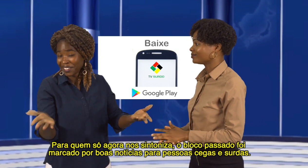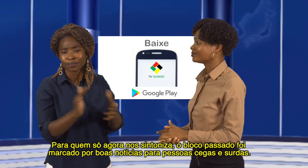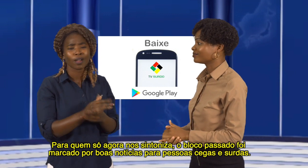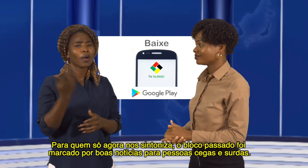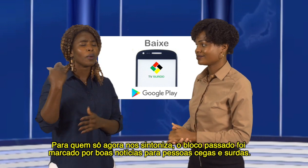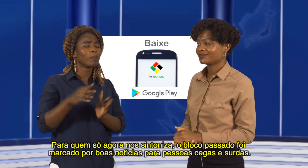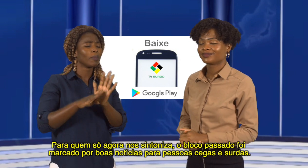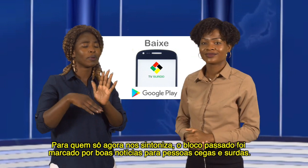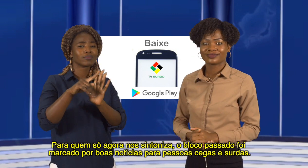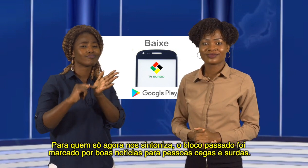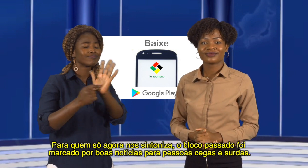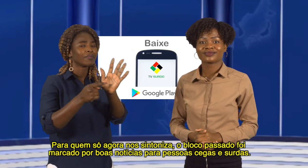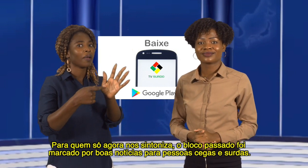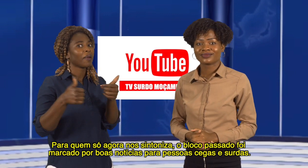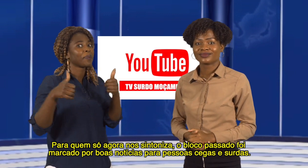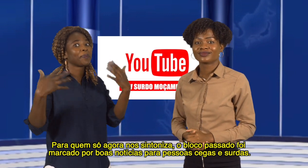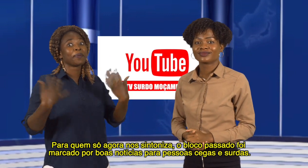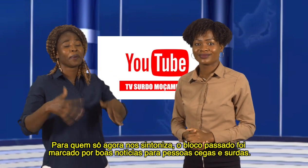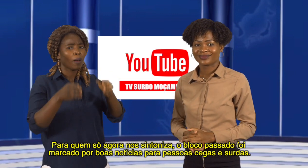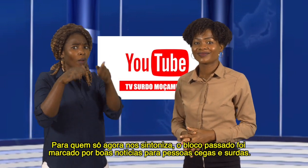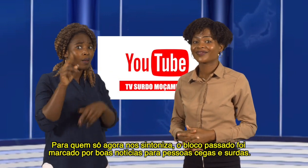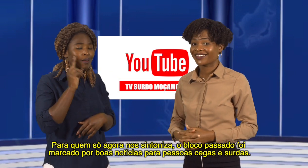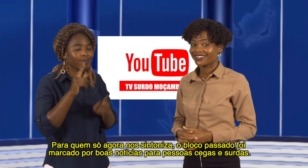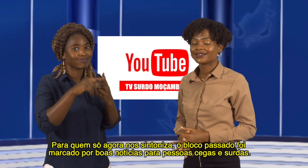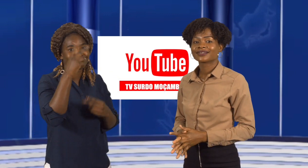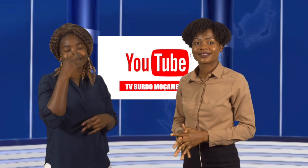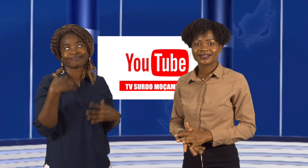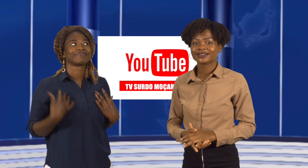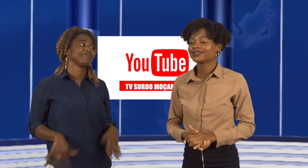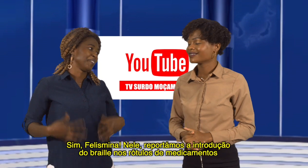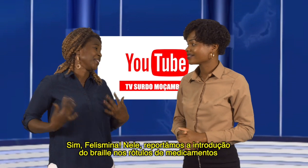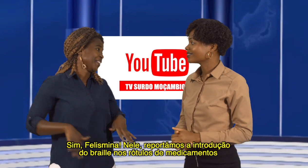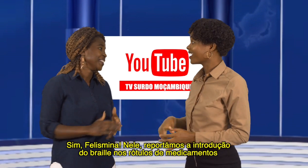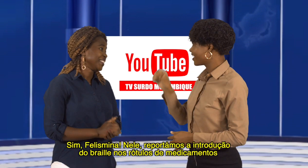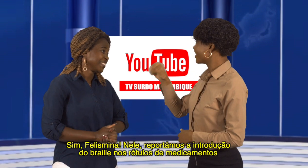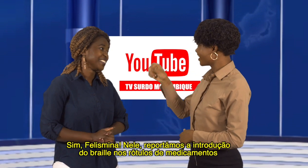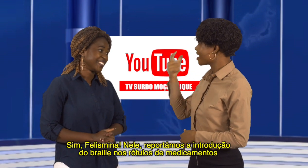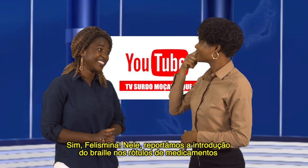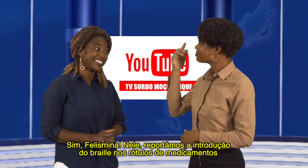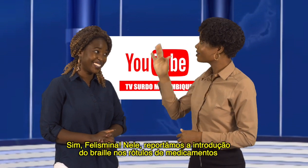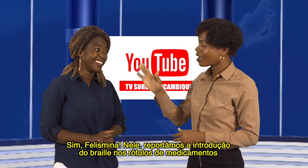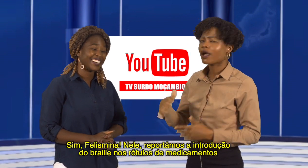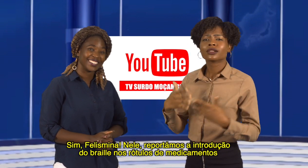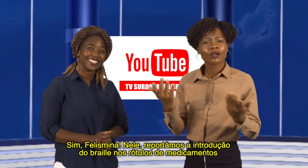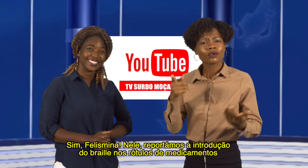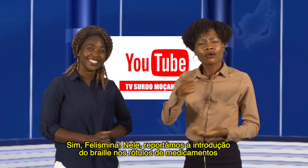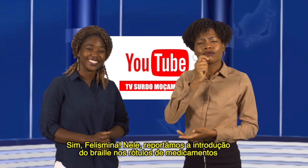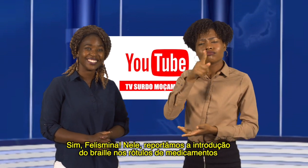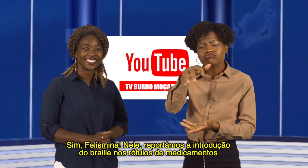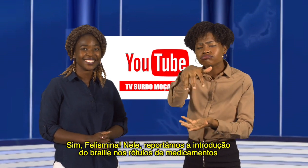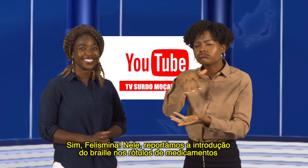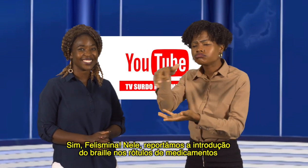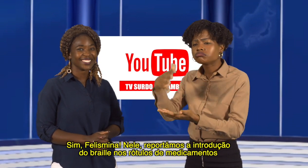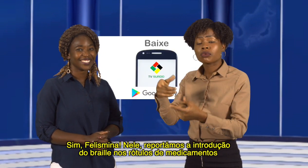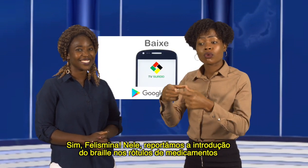o bloco passado foi marcado por boas notícias para pessoas cegas e surdas. Sim, Feliz Mina. Neles, reportamos a